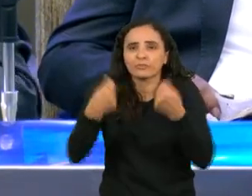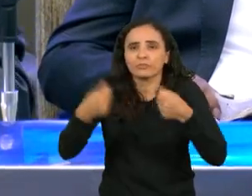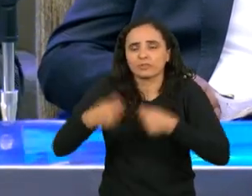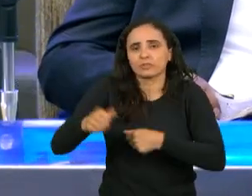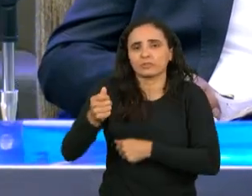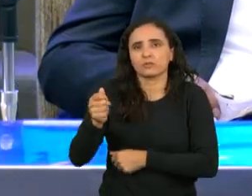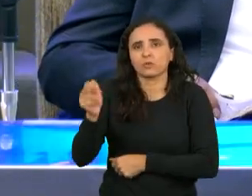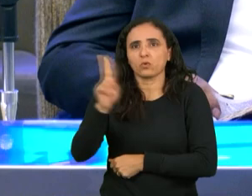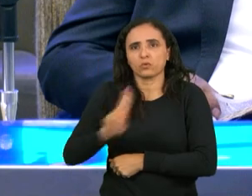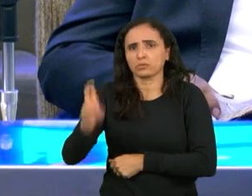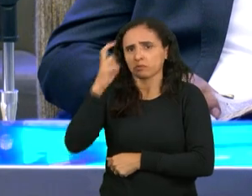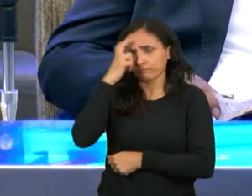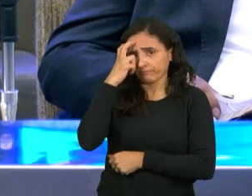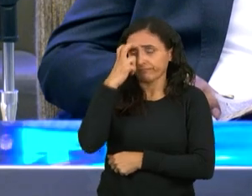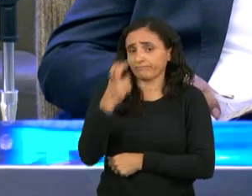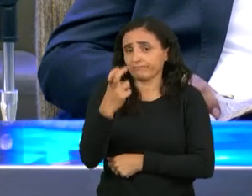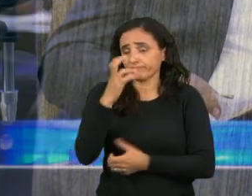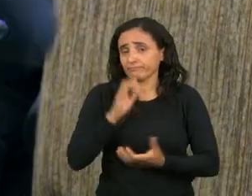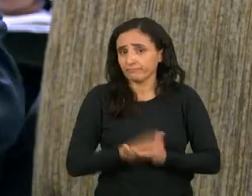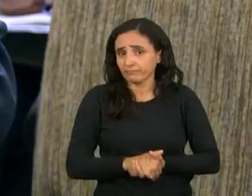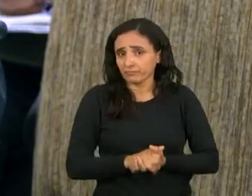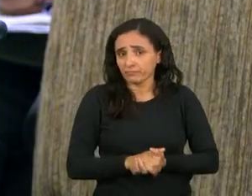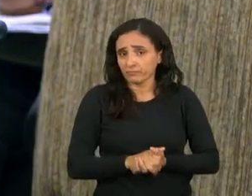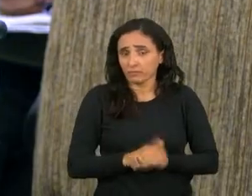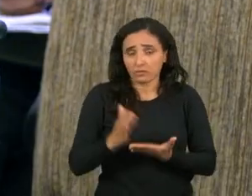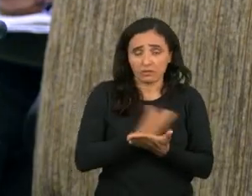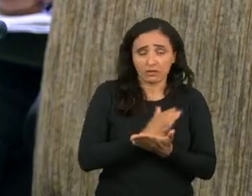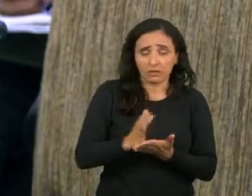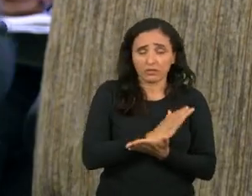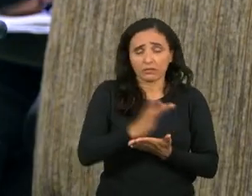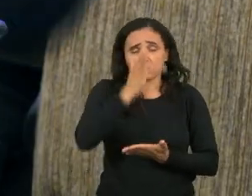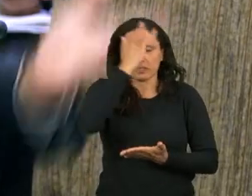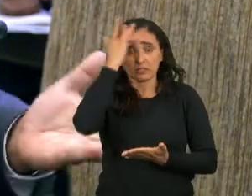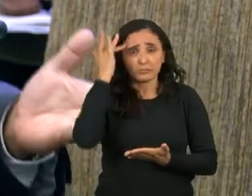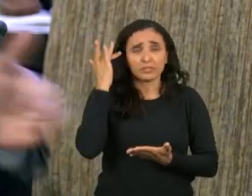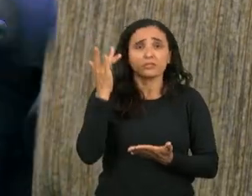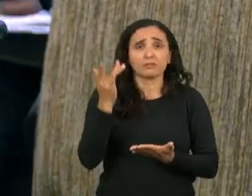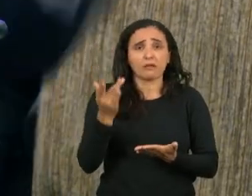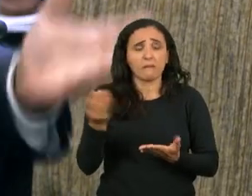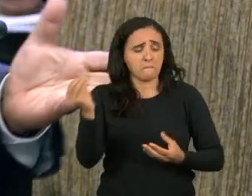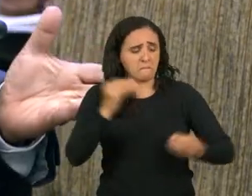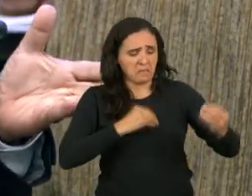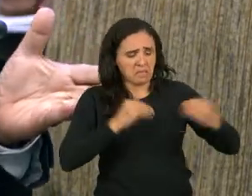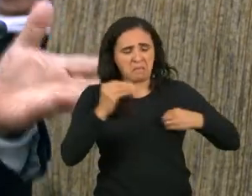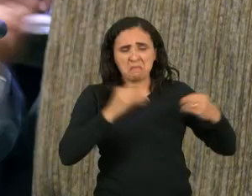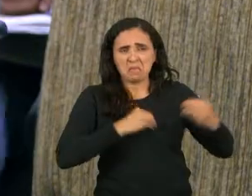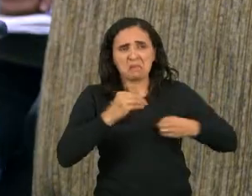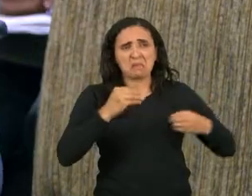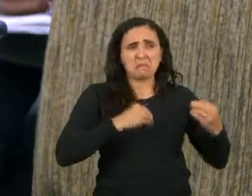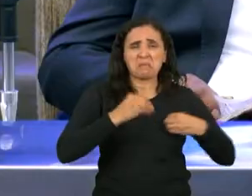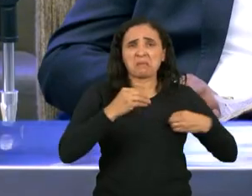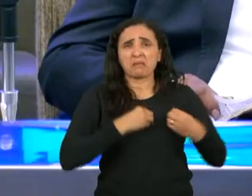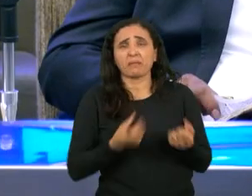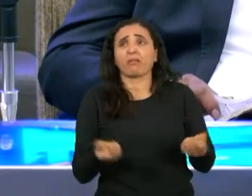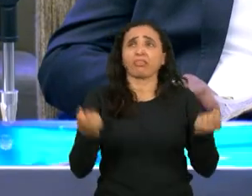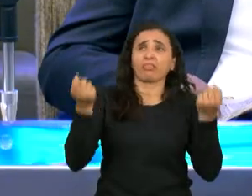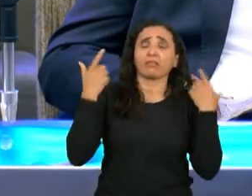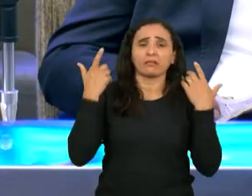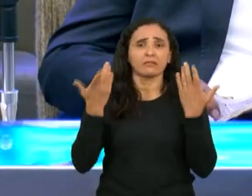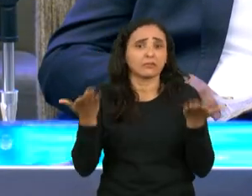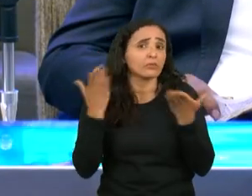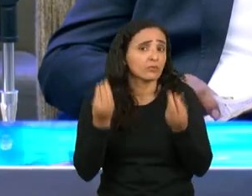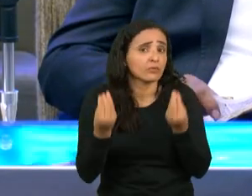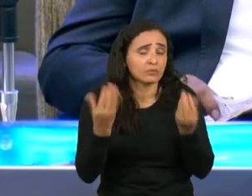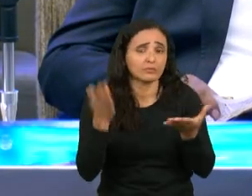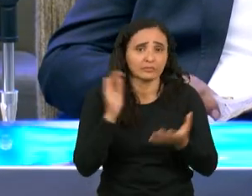como que os pecadores estejam só fora das Universidades não irmão as